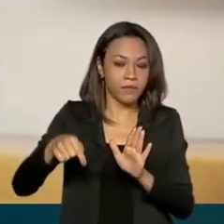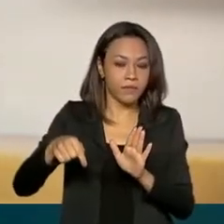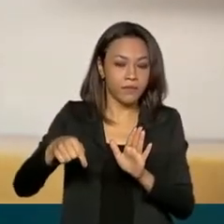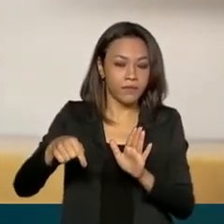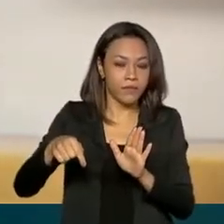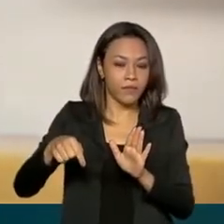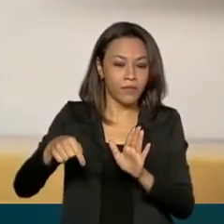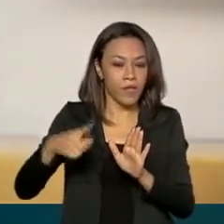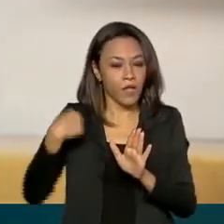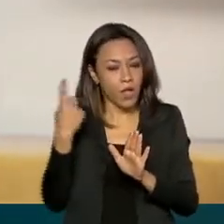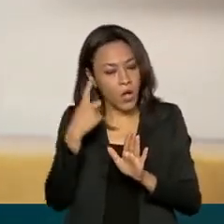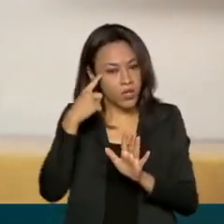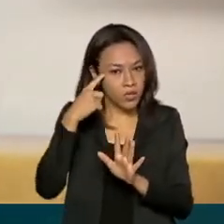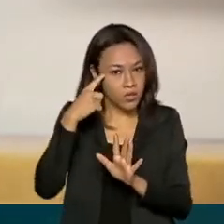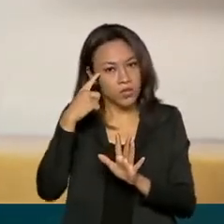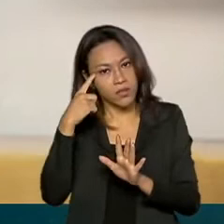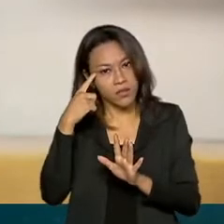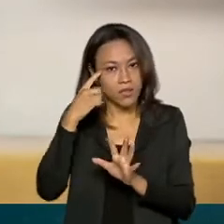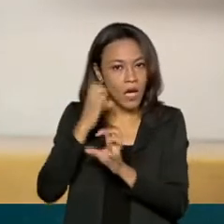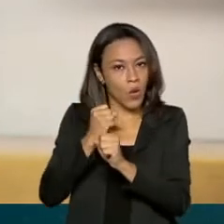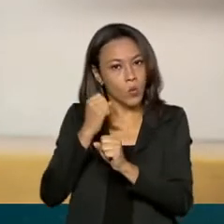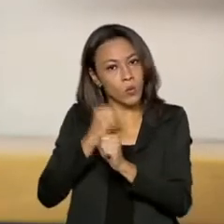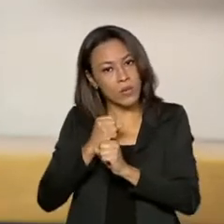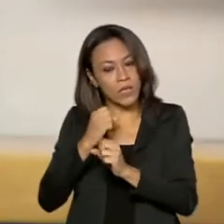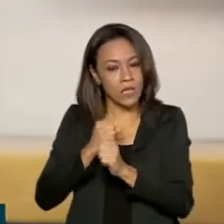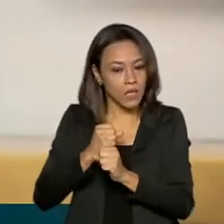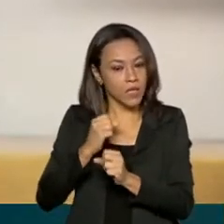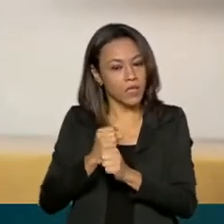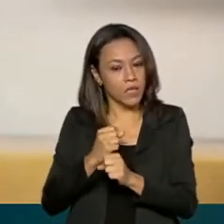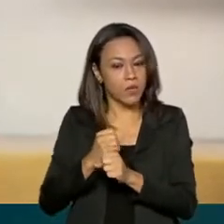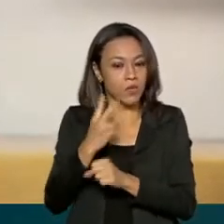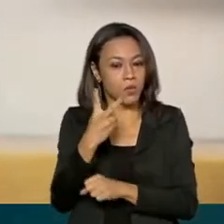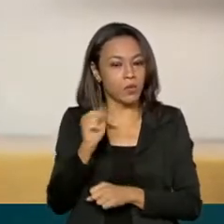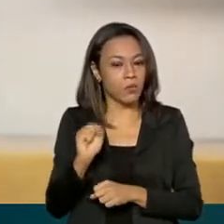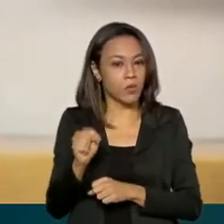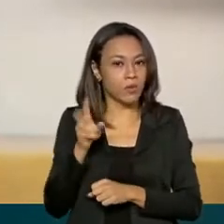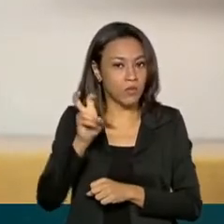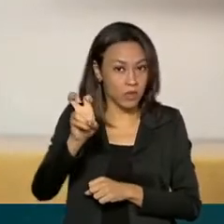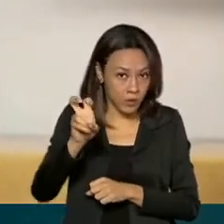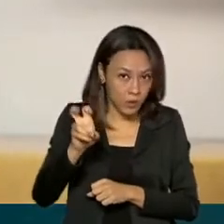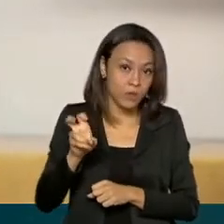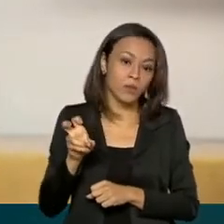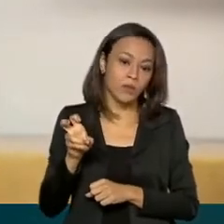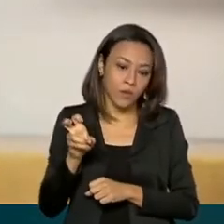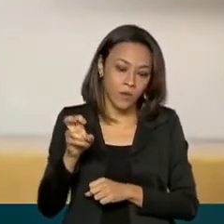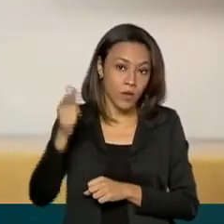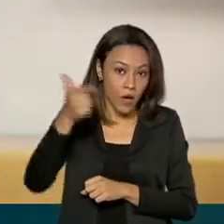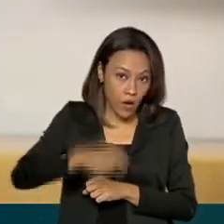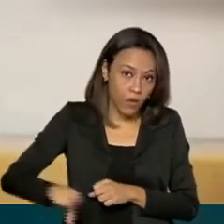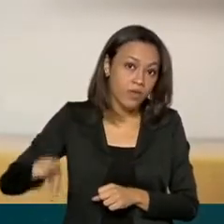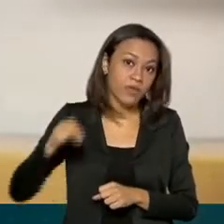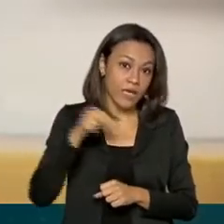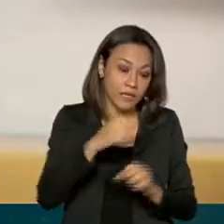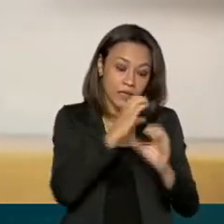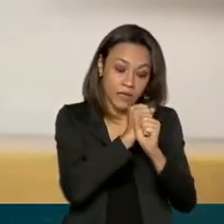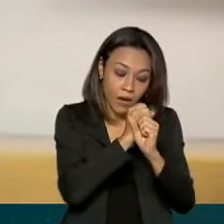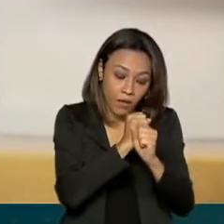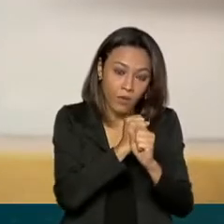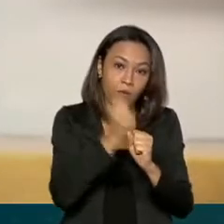A gente está estimando, em cálculos novamente preliminares, em torno de 2,5. Esses cálculos, eu volto a dizer, eles